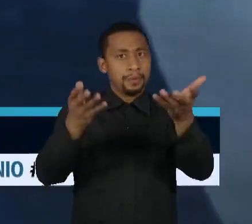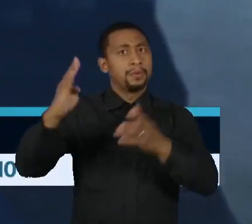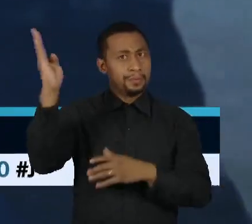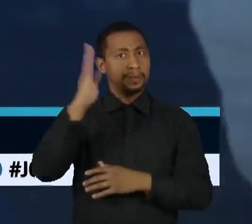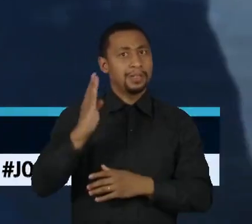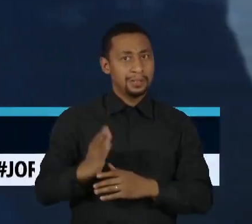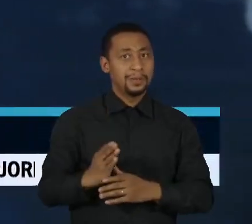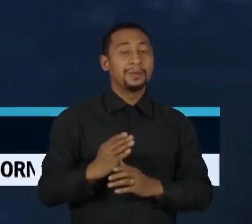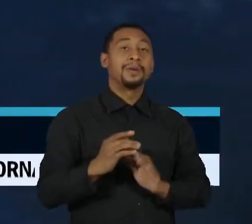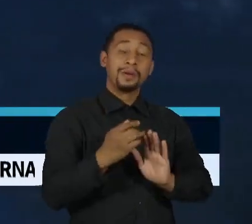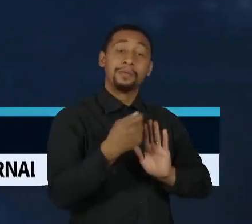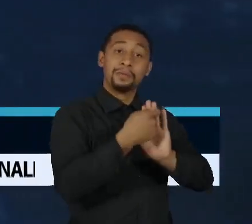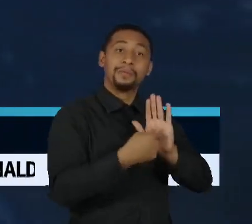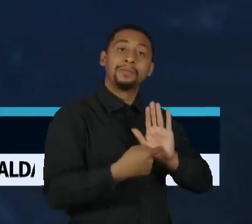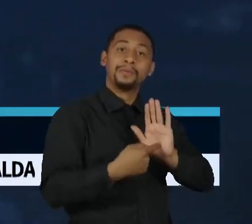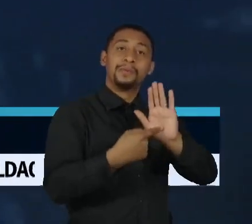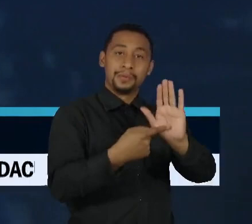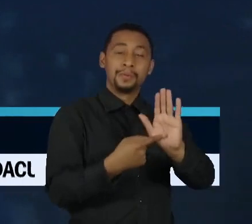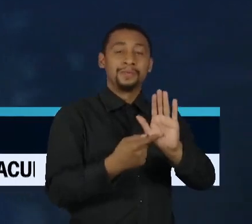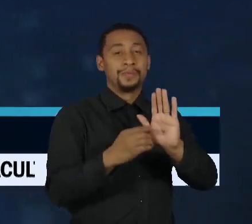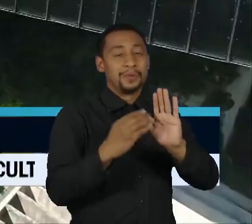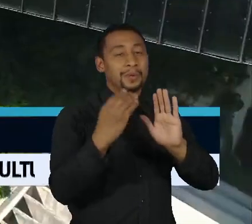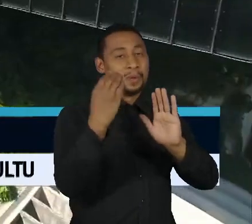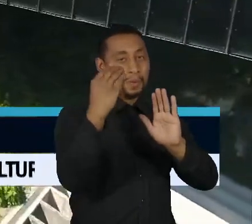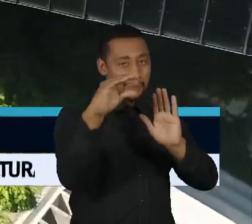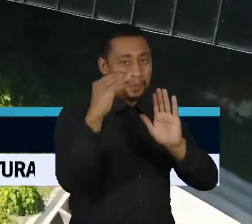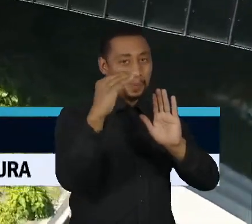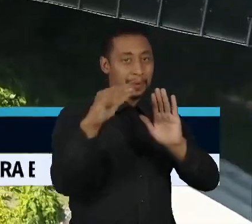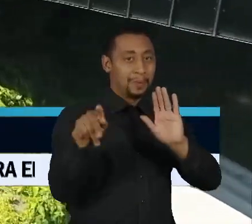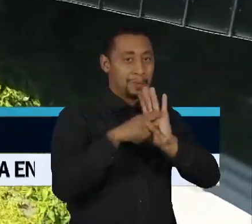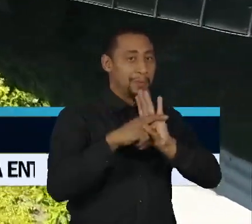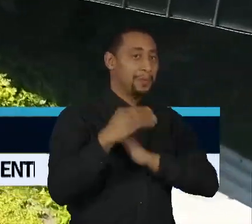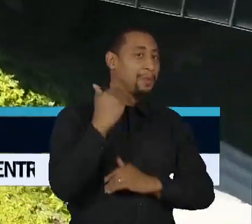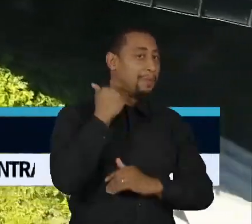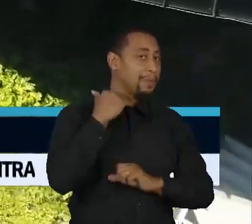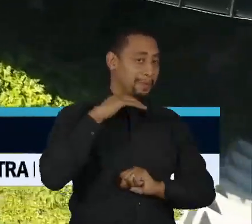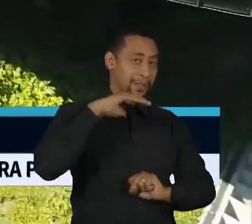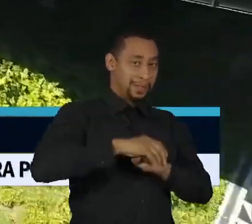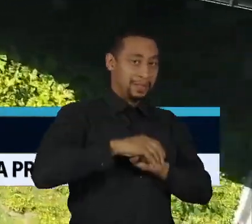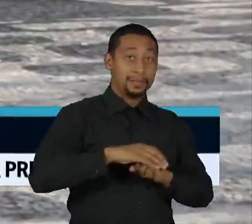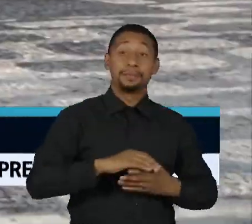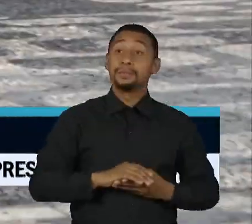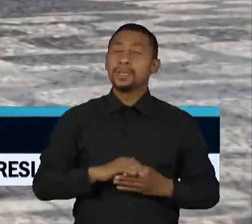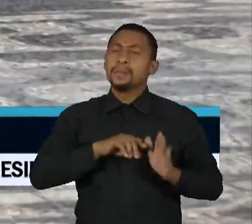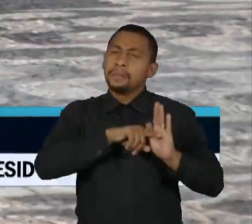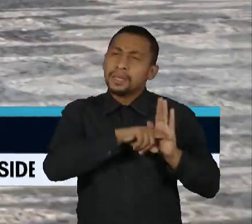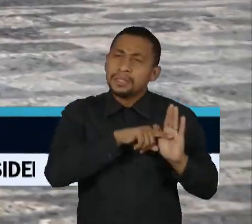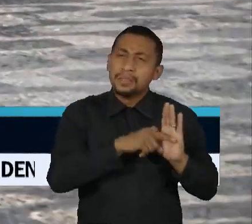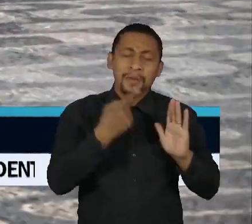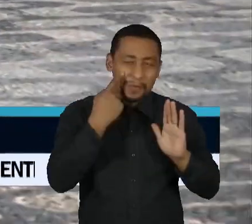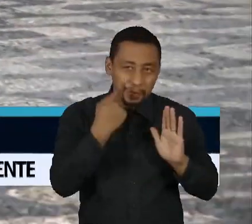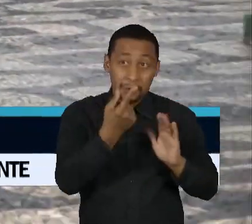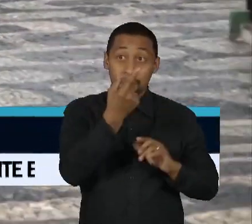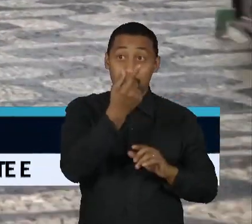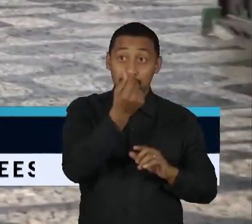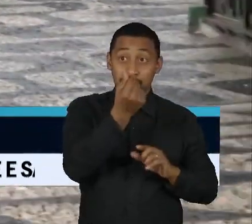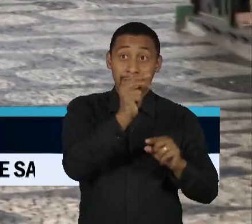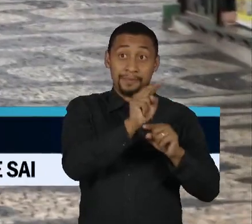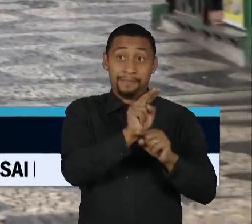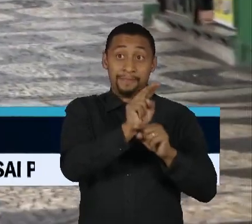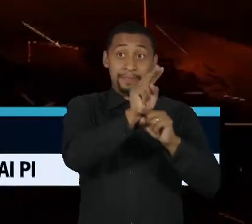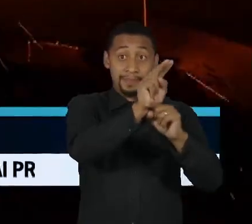foi publicado nesta segunda-feira num blog do banco. O estudo identificou uma correlação entre empréstimos feitos